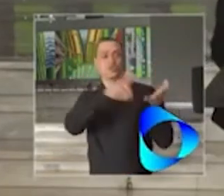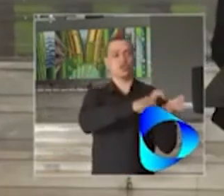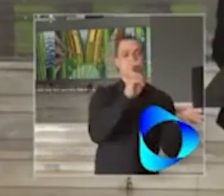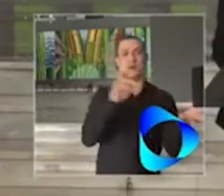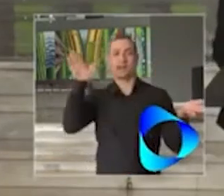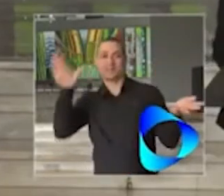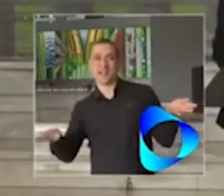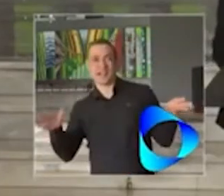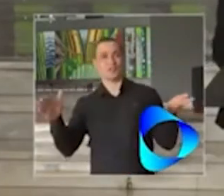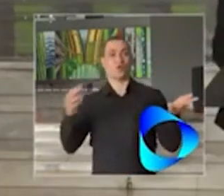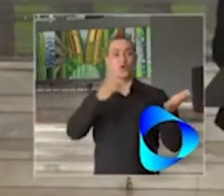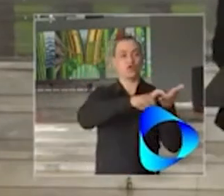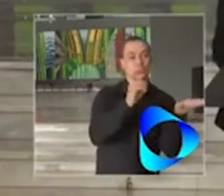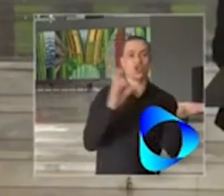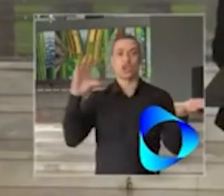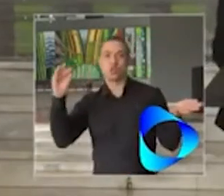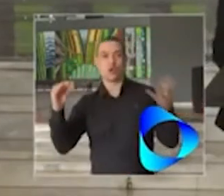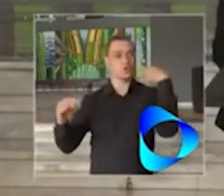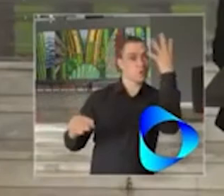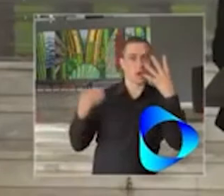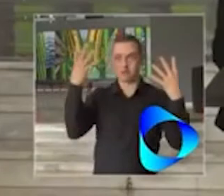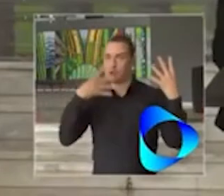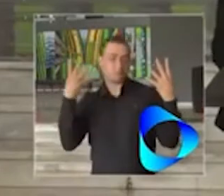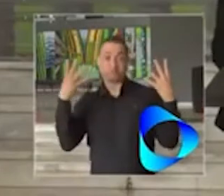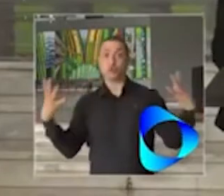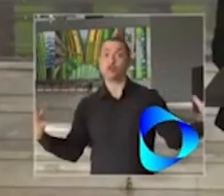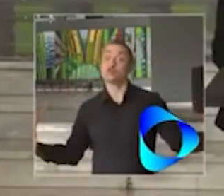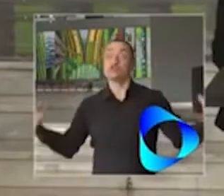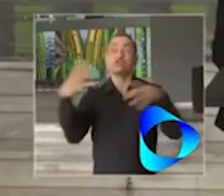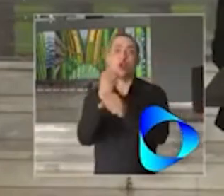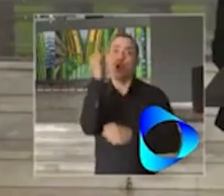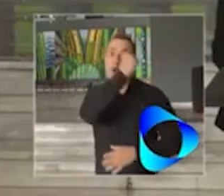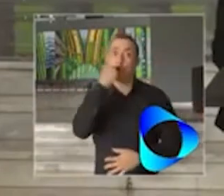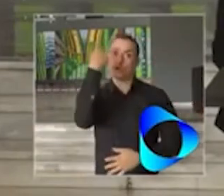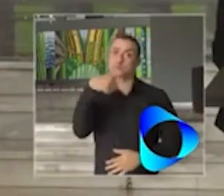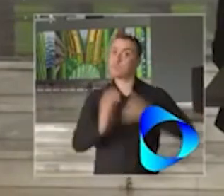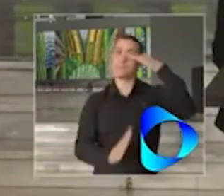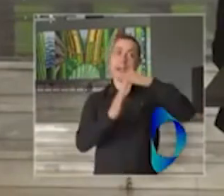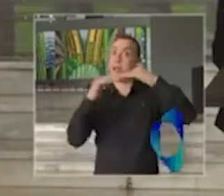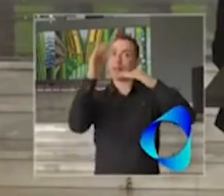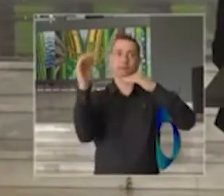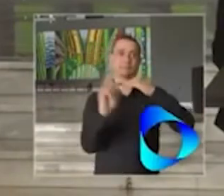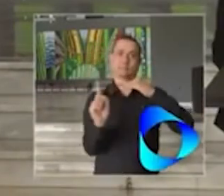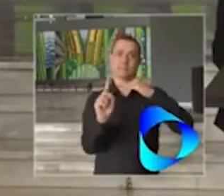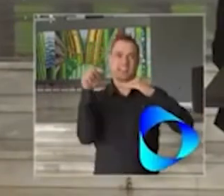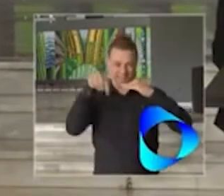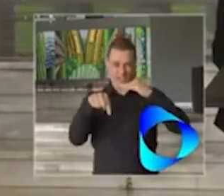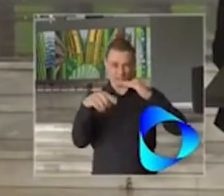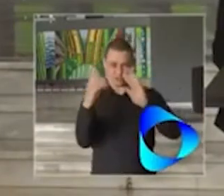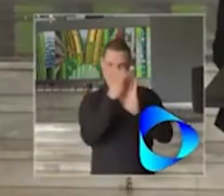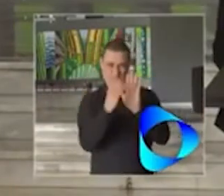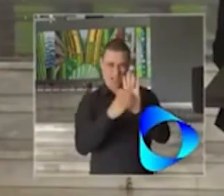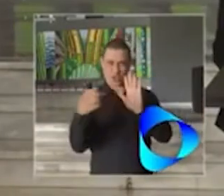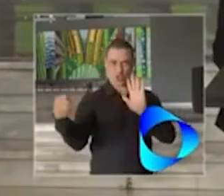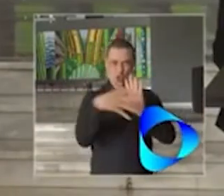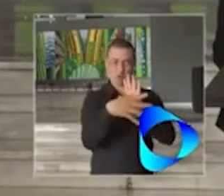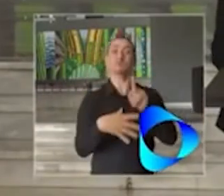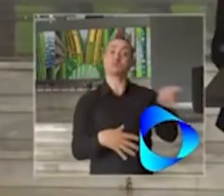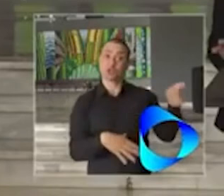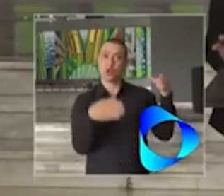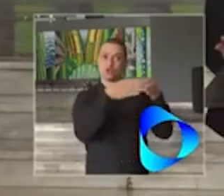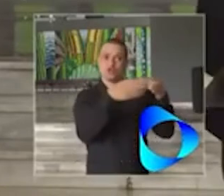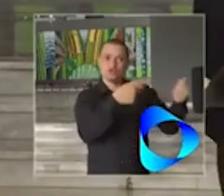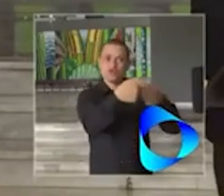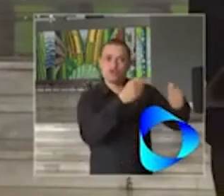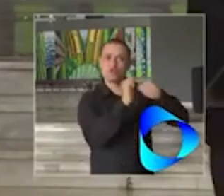durante o dia, respeitado o limite das 8 horas. Esta medida, né, este aperfeiçoamento foi aprovado